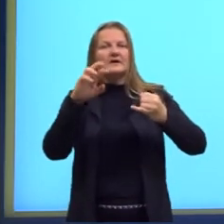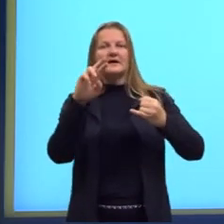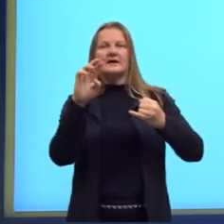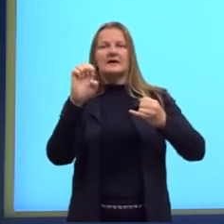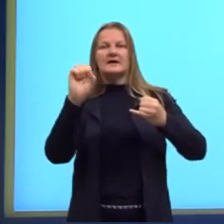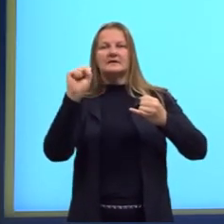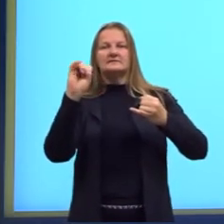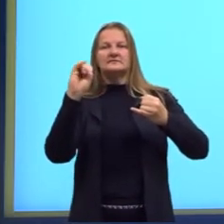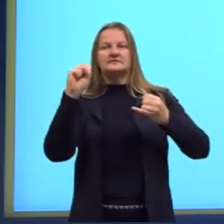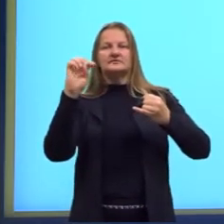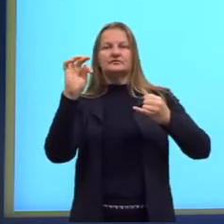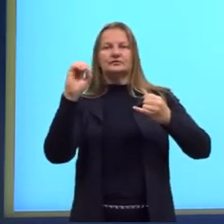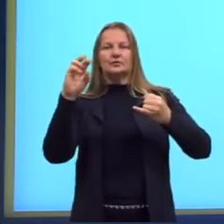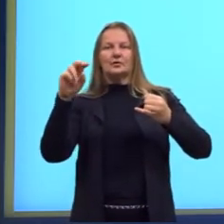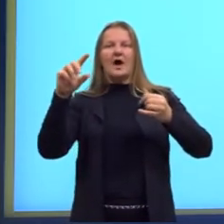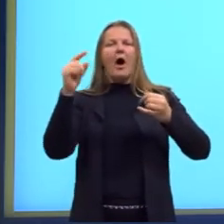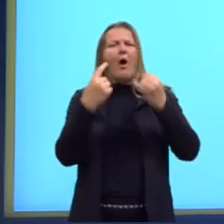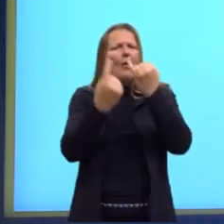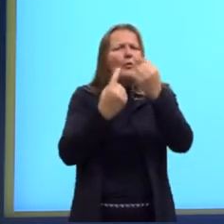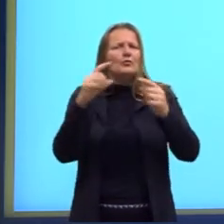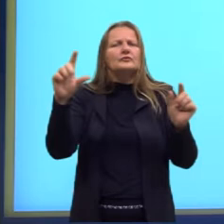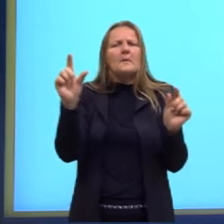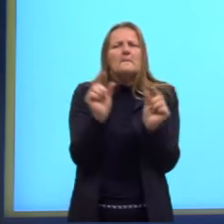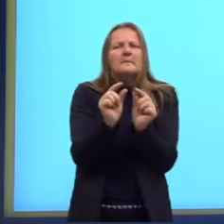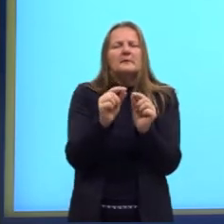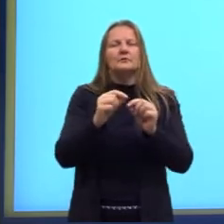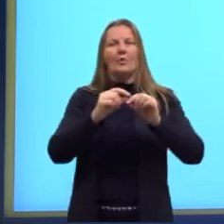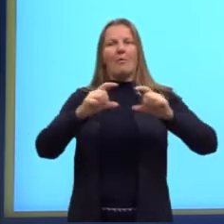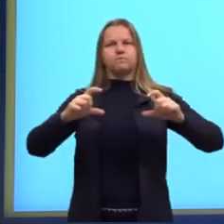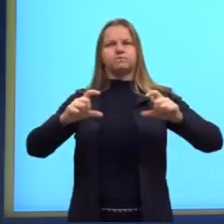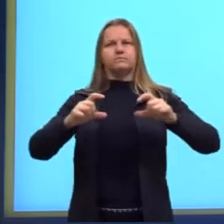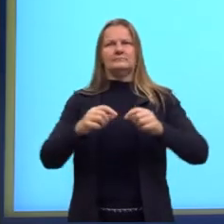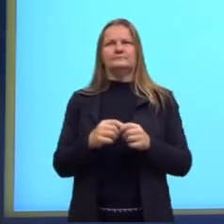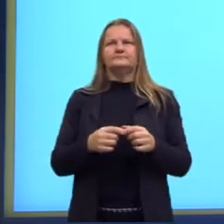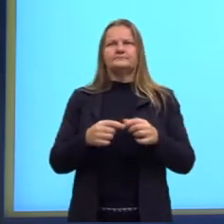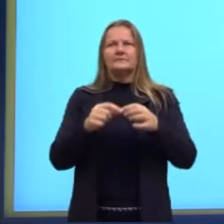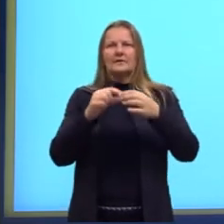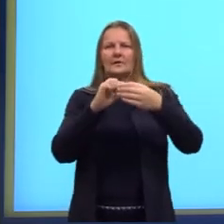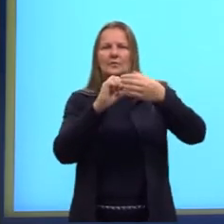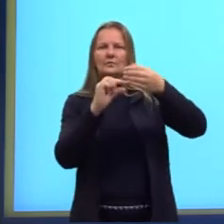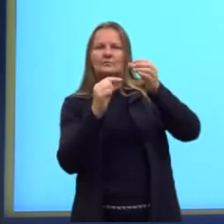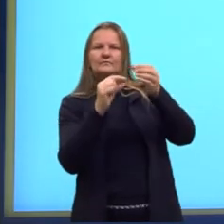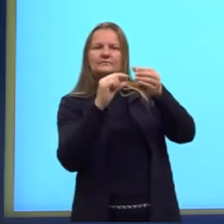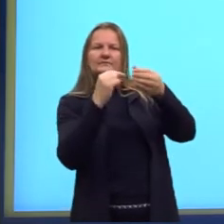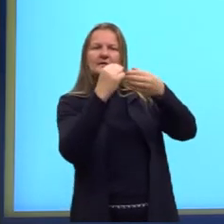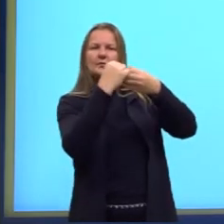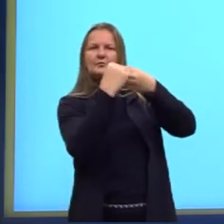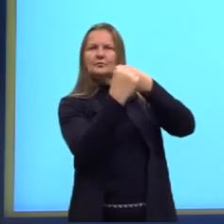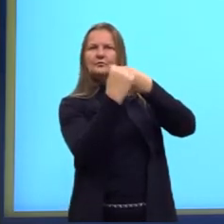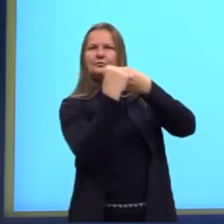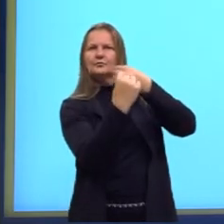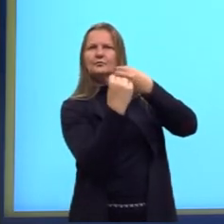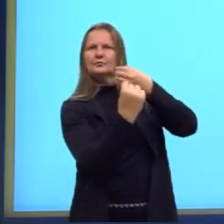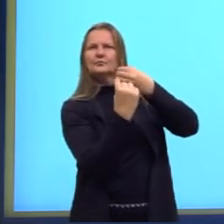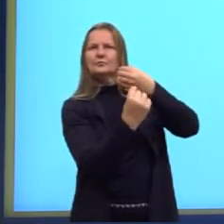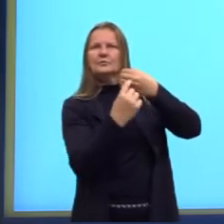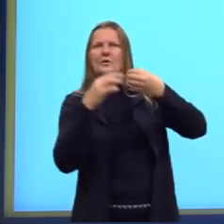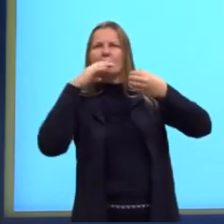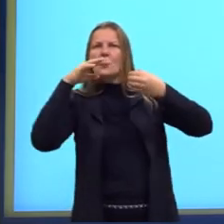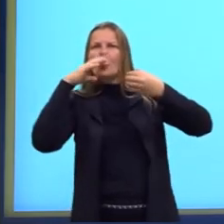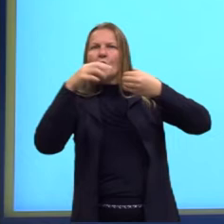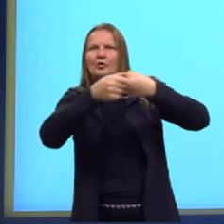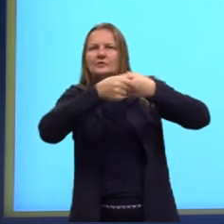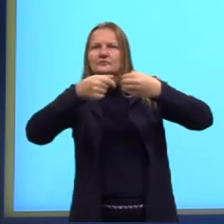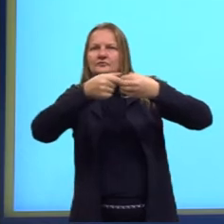vários tamanhos né Tá alguns bem pequenos outros maiores certo e ele tem essas listas aqui coloridas né